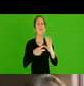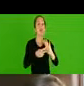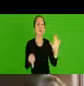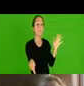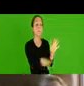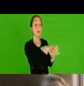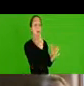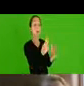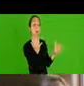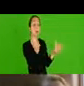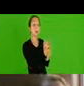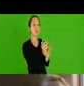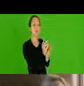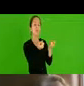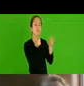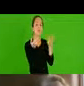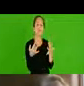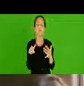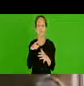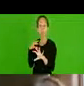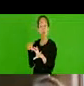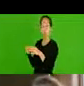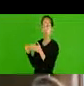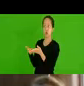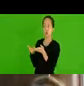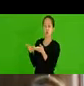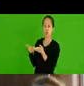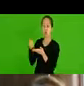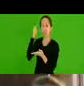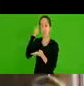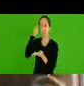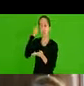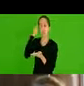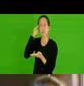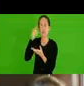preocupação central dos estudiosos da educação é com o processo educativo.